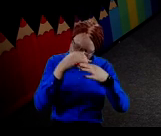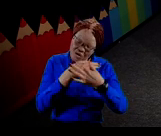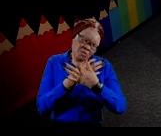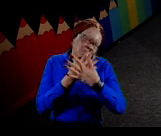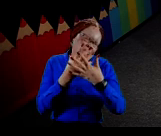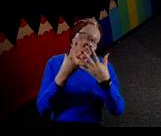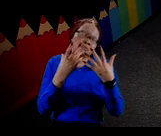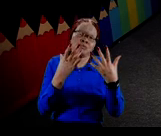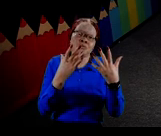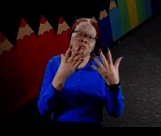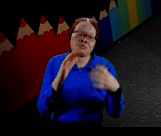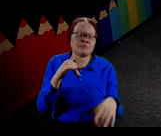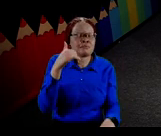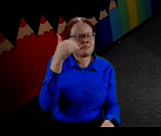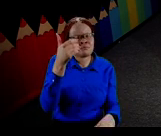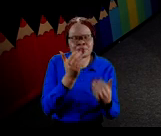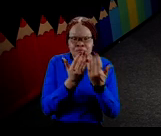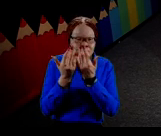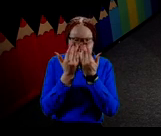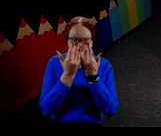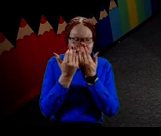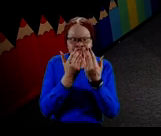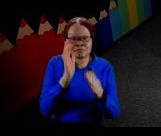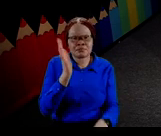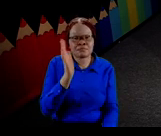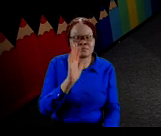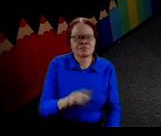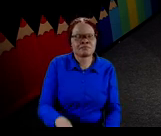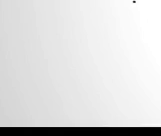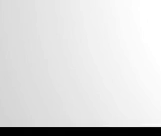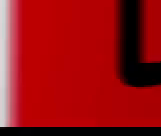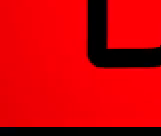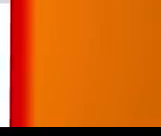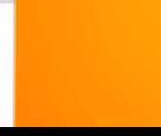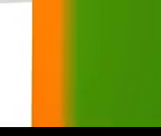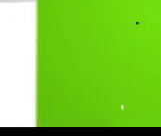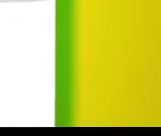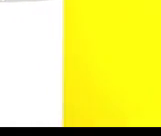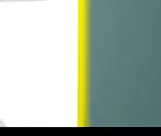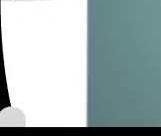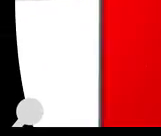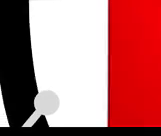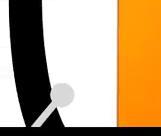tenham aprendido muito até a próxima tá tá tá